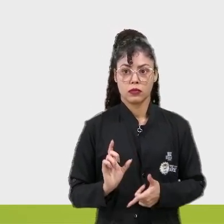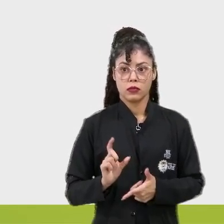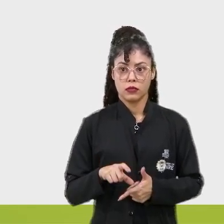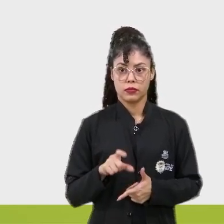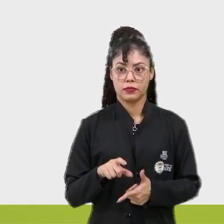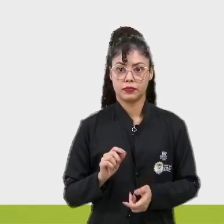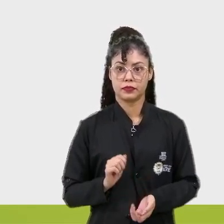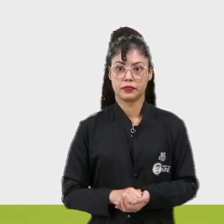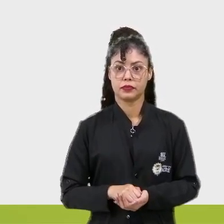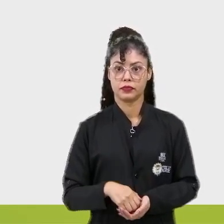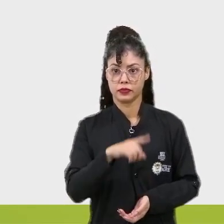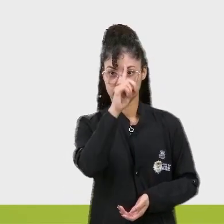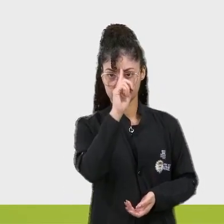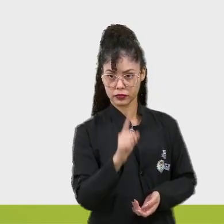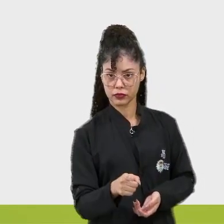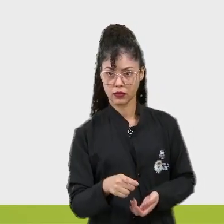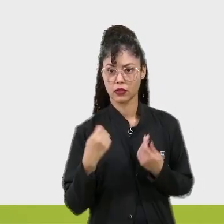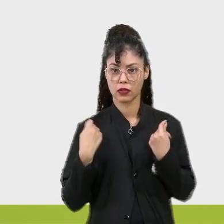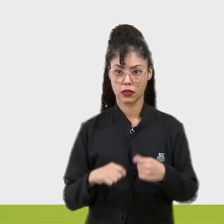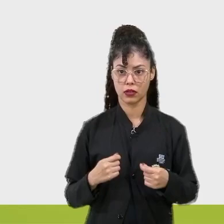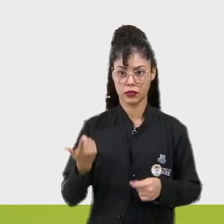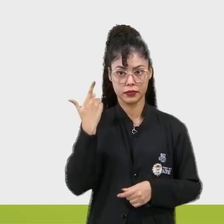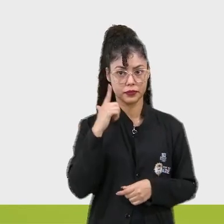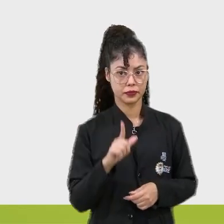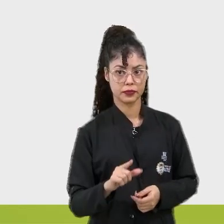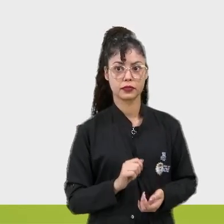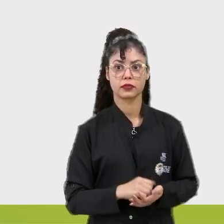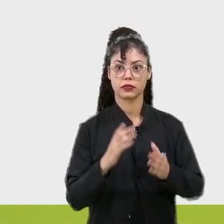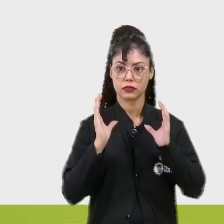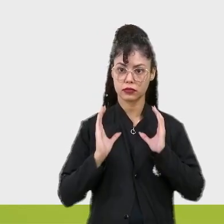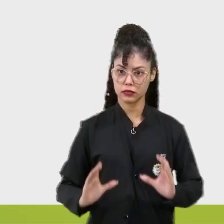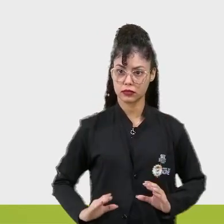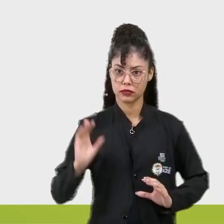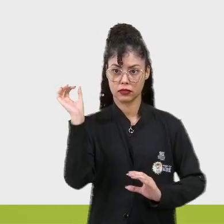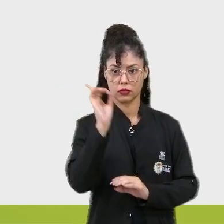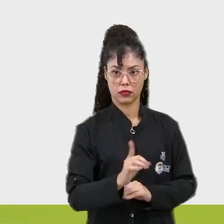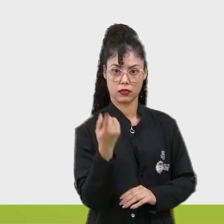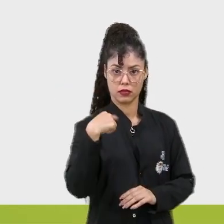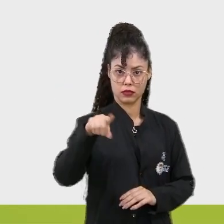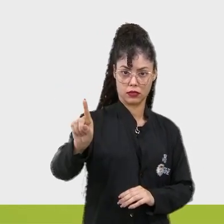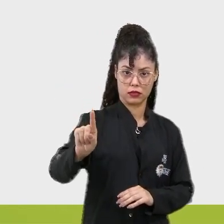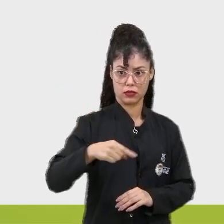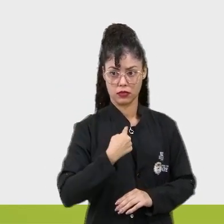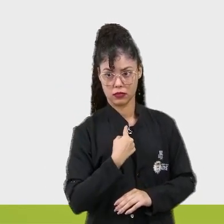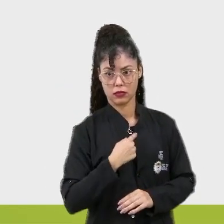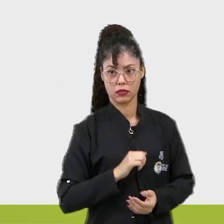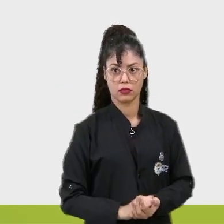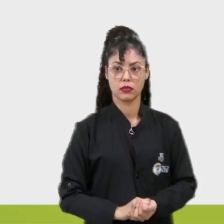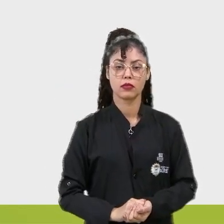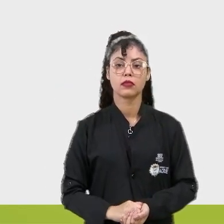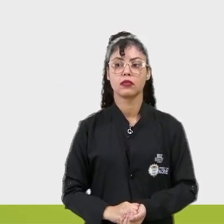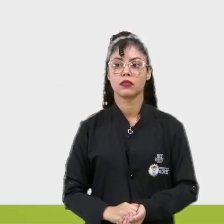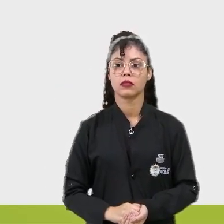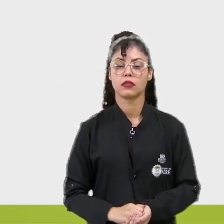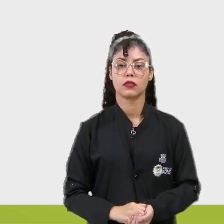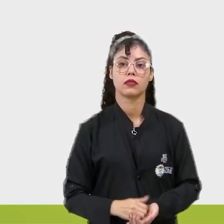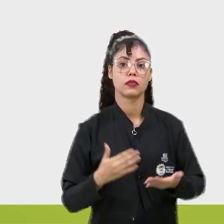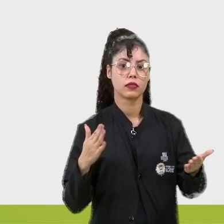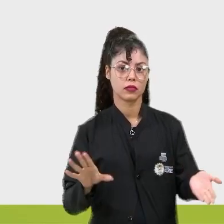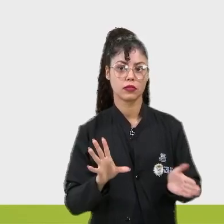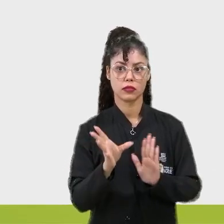autoridades competentes devem garantir ao cidadão o direito de ir e vir, né? Então, eu coloquei